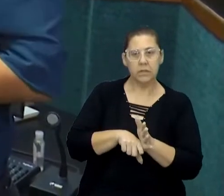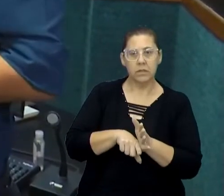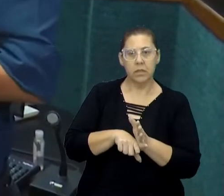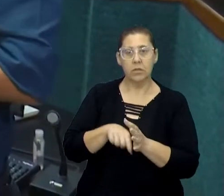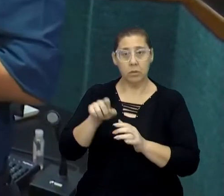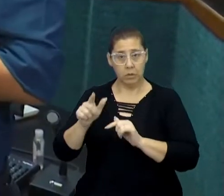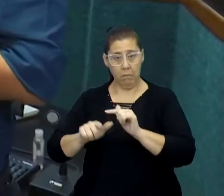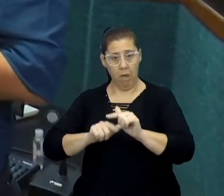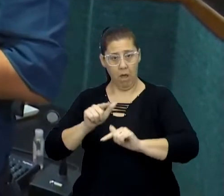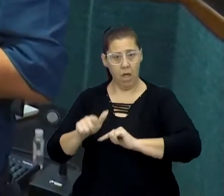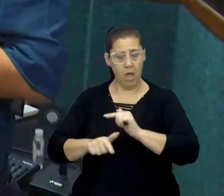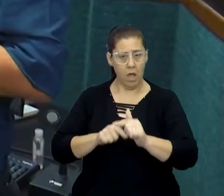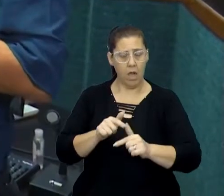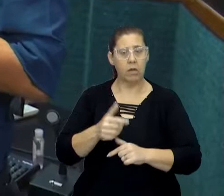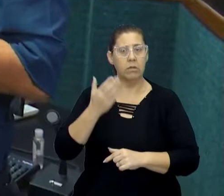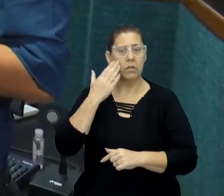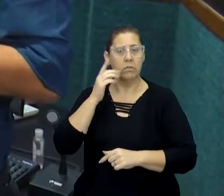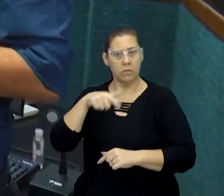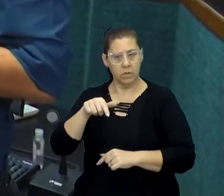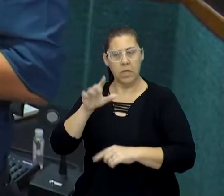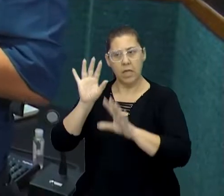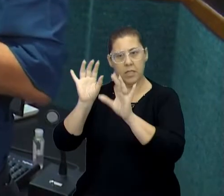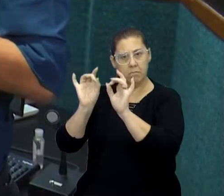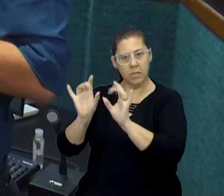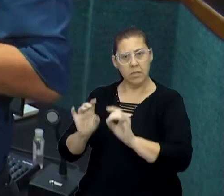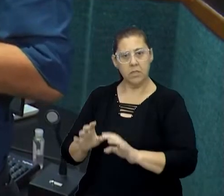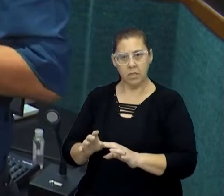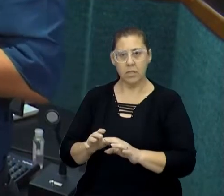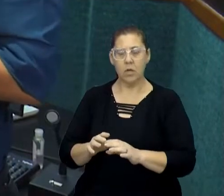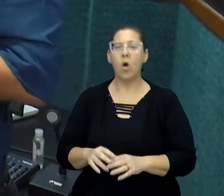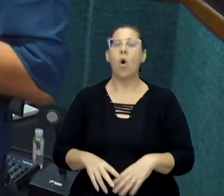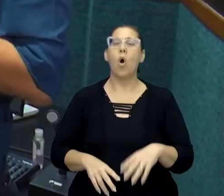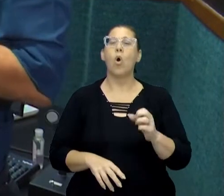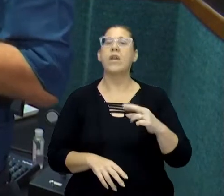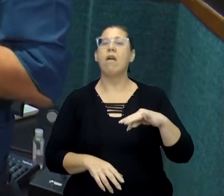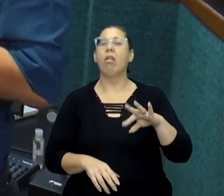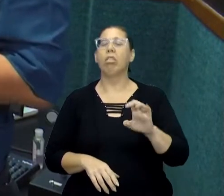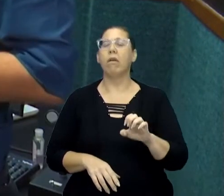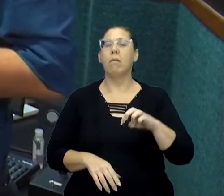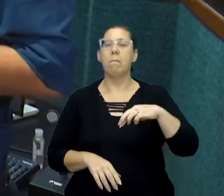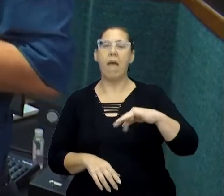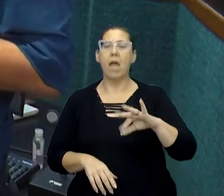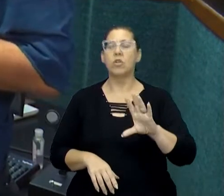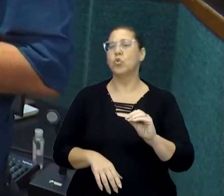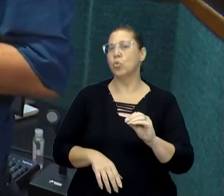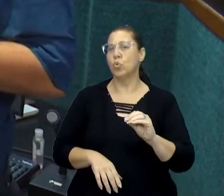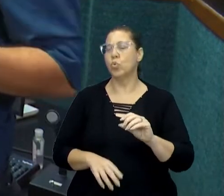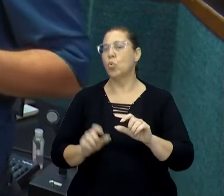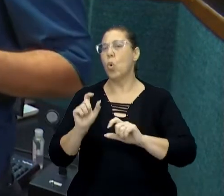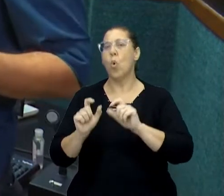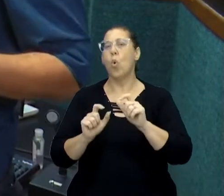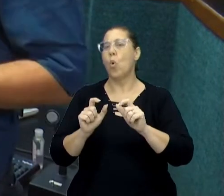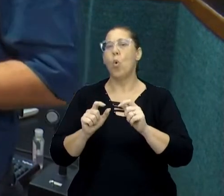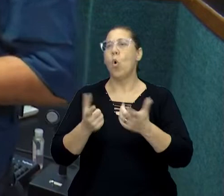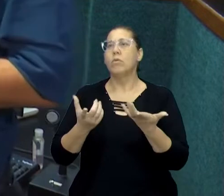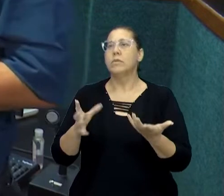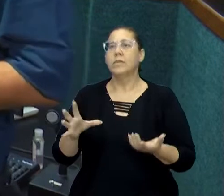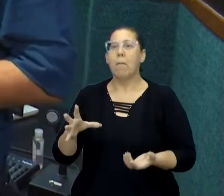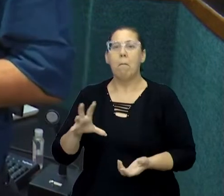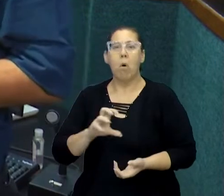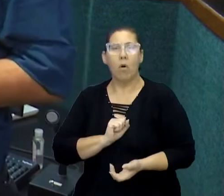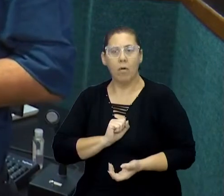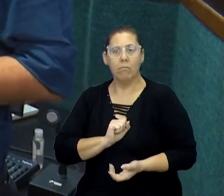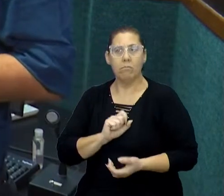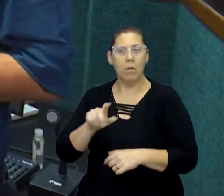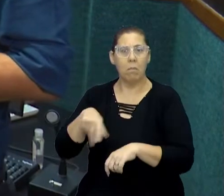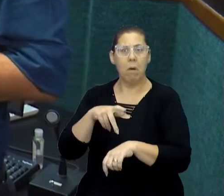seu trabalho, vi que você é especialista em Oriente Médio. Eu queria começar por aí. De onde veio essa paixão pelo Oriente